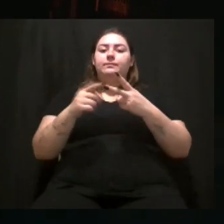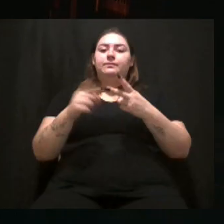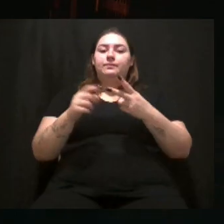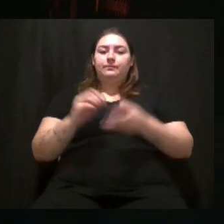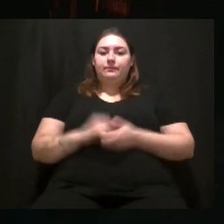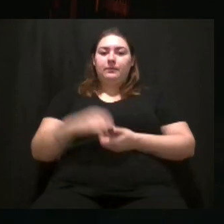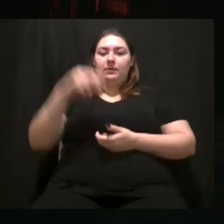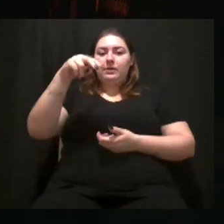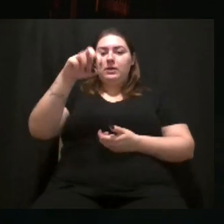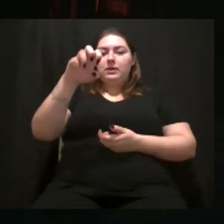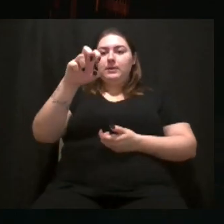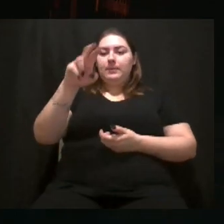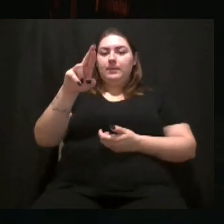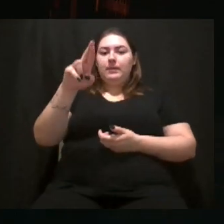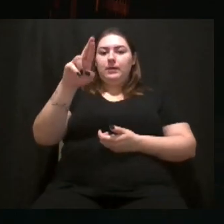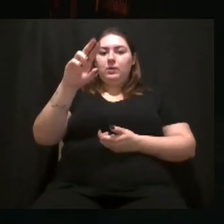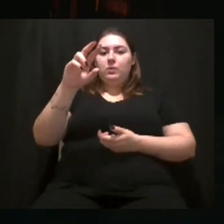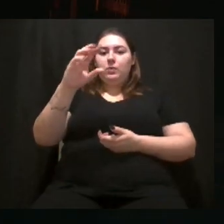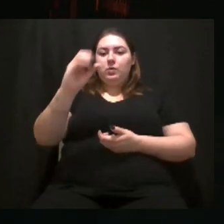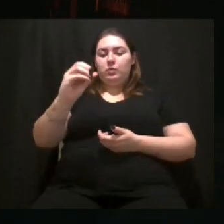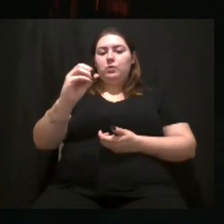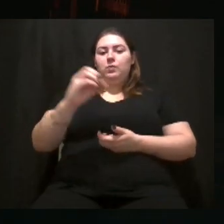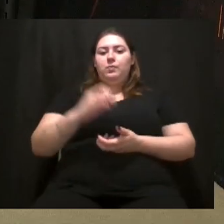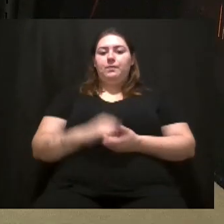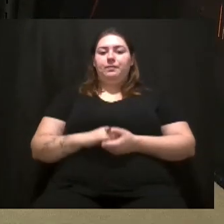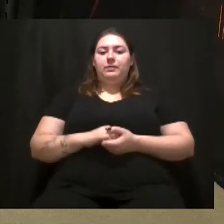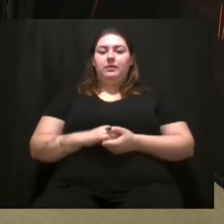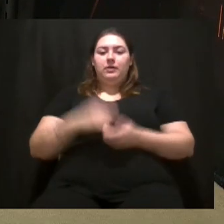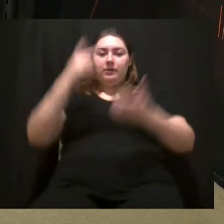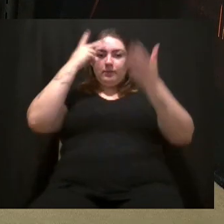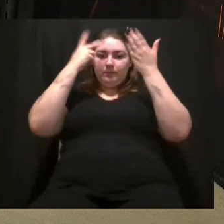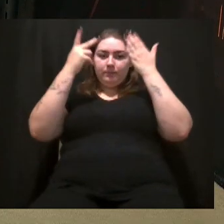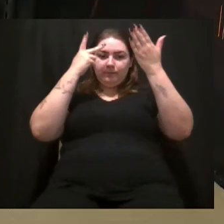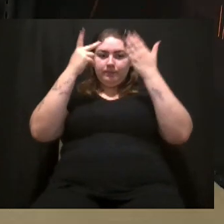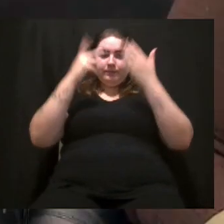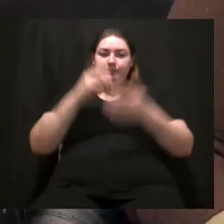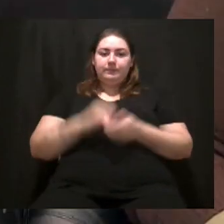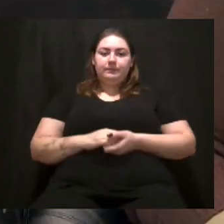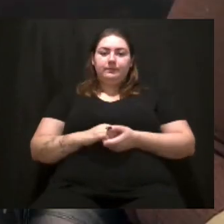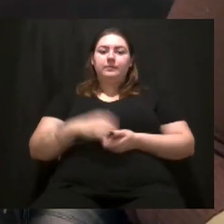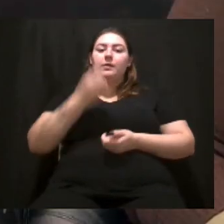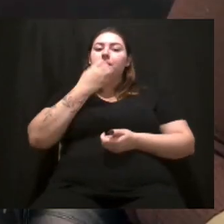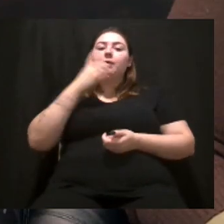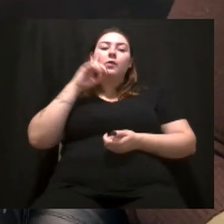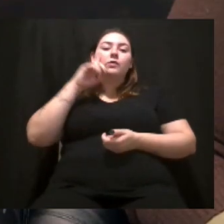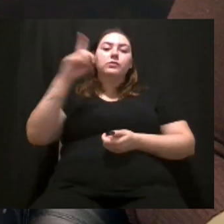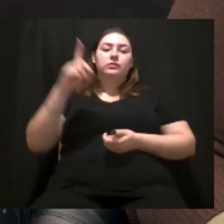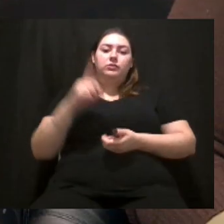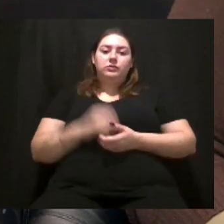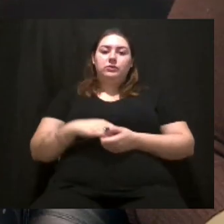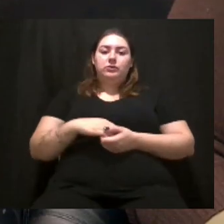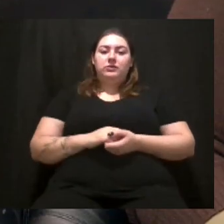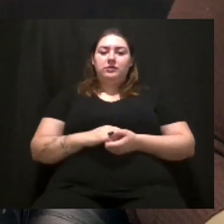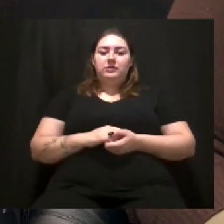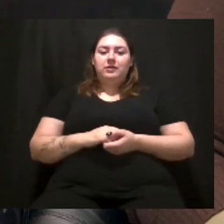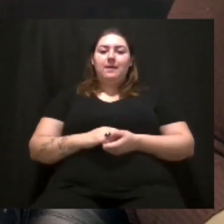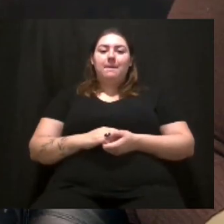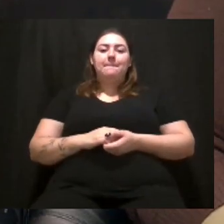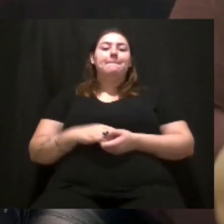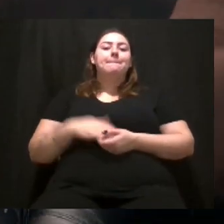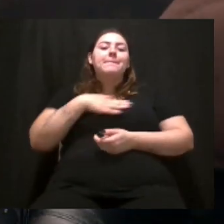neuropsicopedagoga Andressa Moraes. Seja muito bem-vinda, bom dia para você. Bom dia, Rúbia, é um prazer estar aqui presente, bom dia a